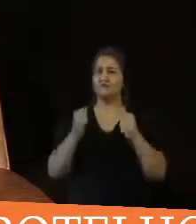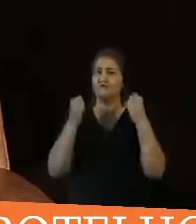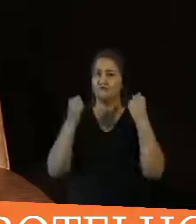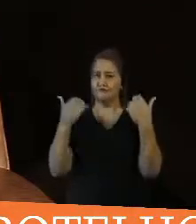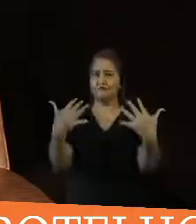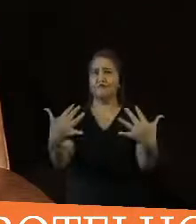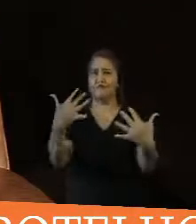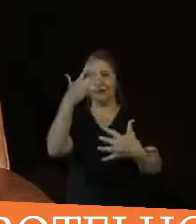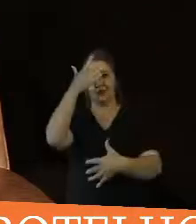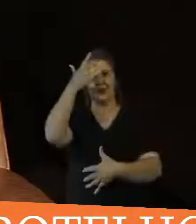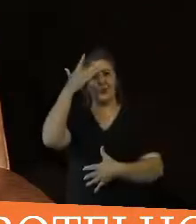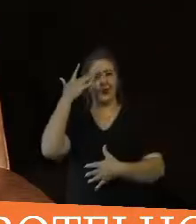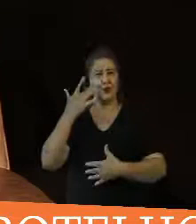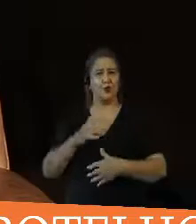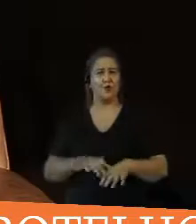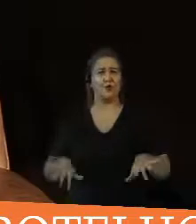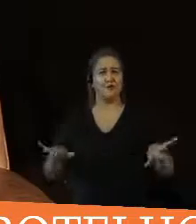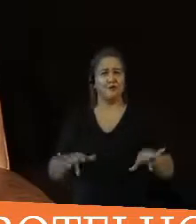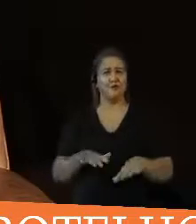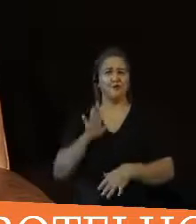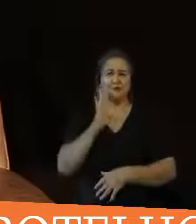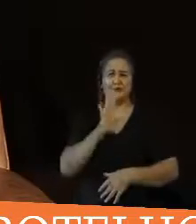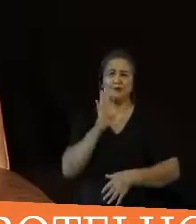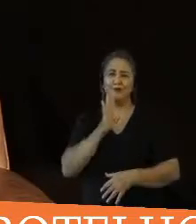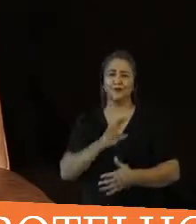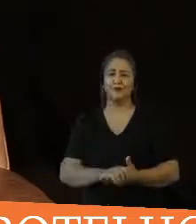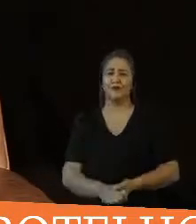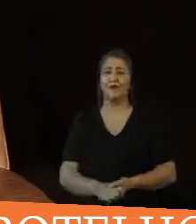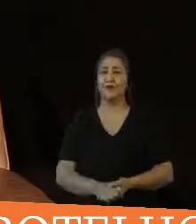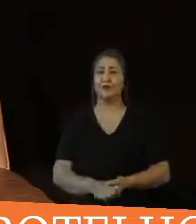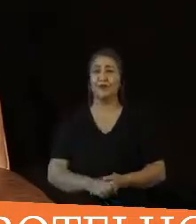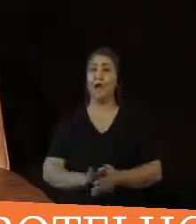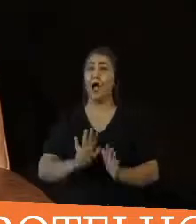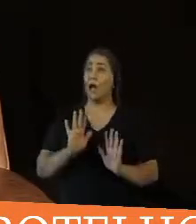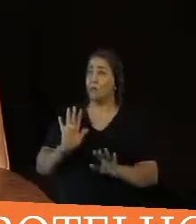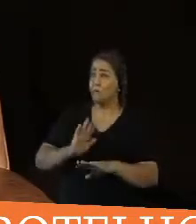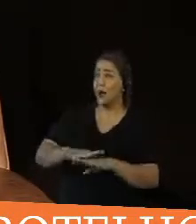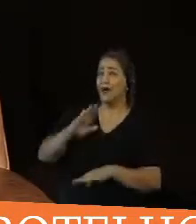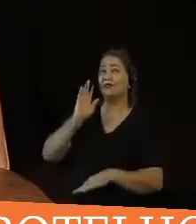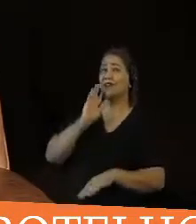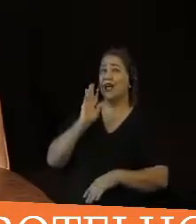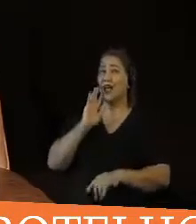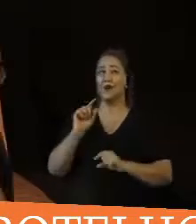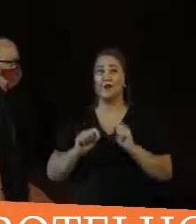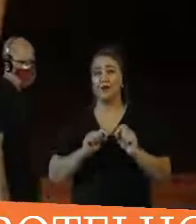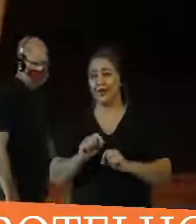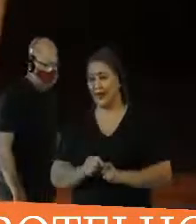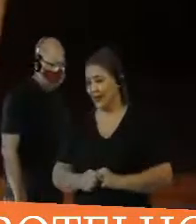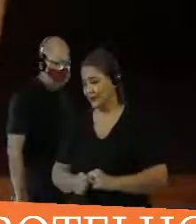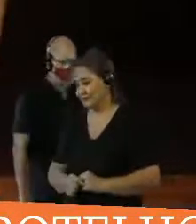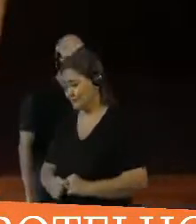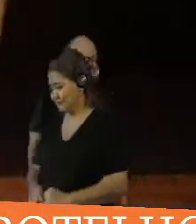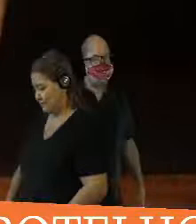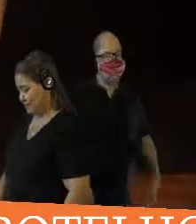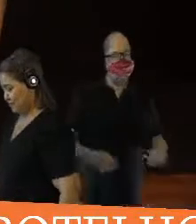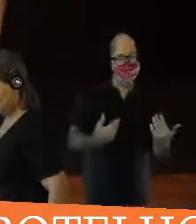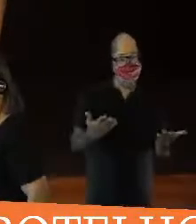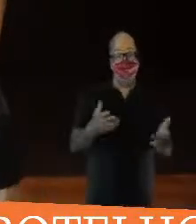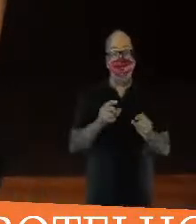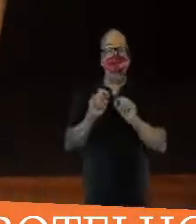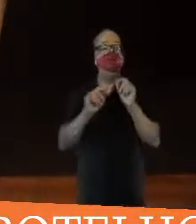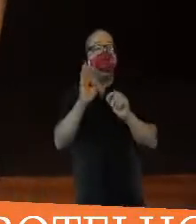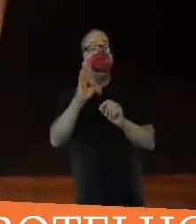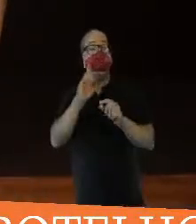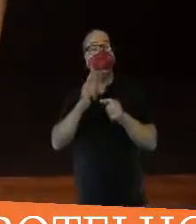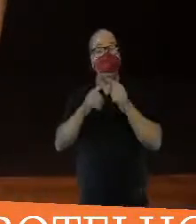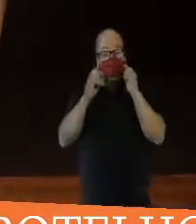né? Que é o bacana. E o mais legal de tudo é porque depois que a gente fez a nossa pesquisa, traçou